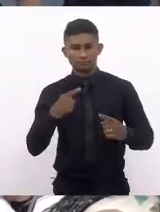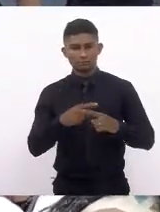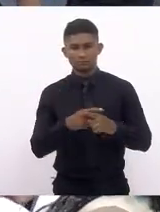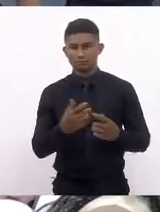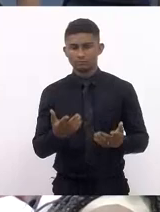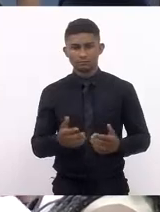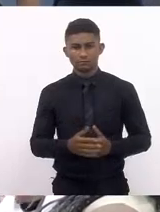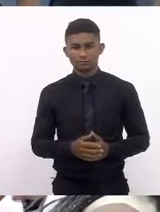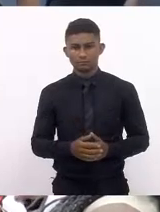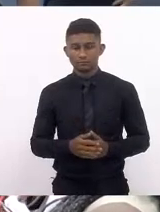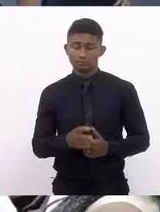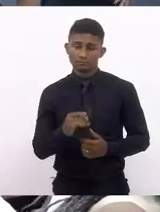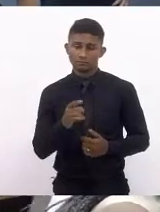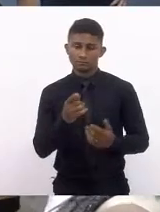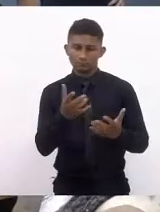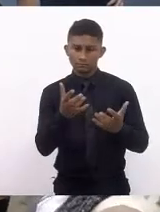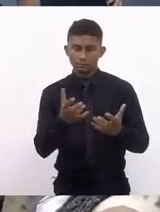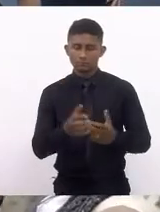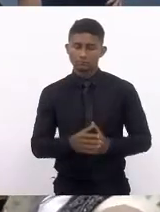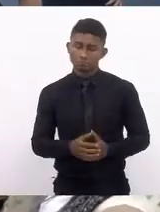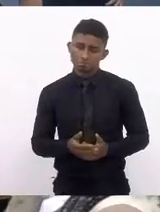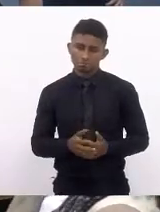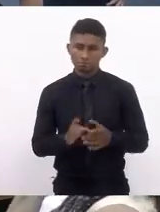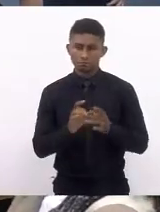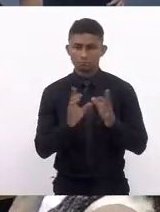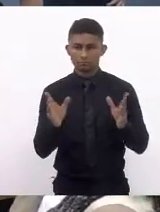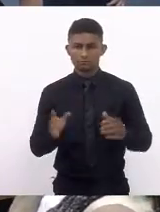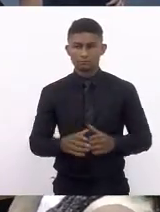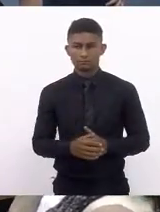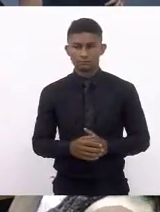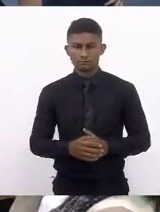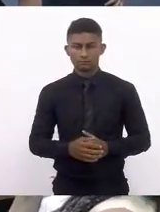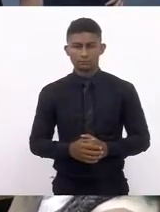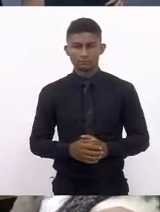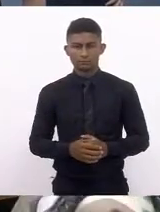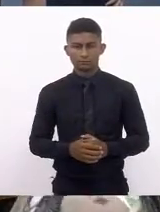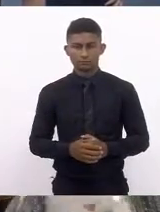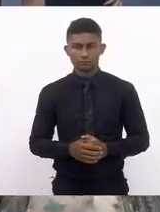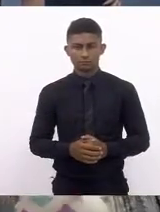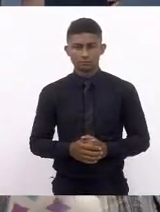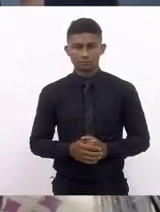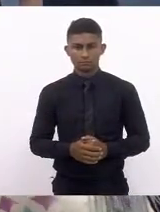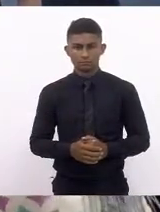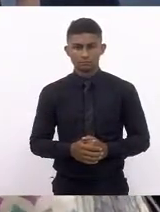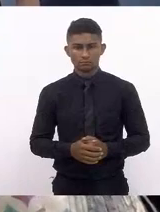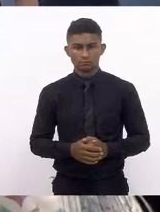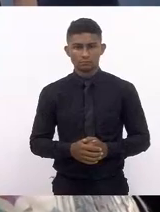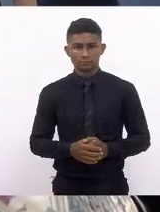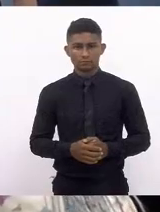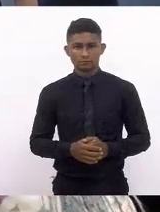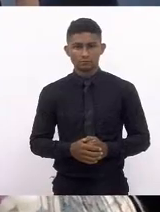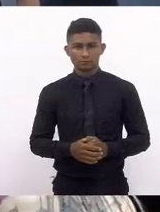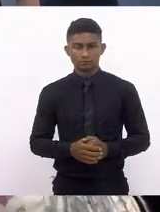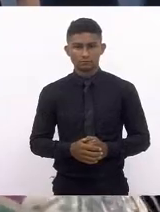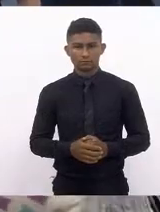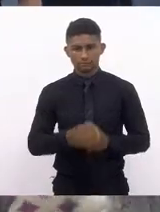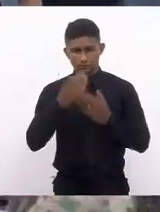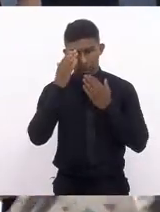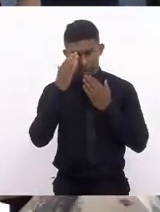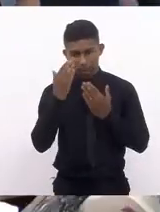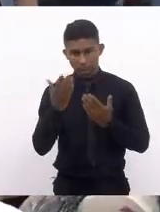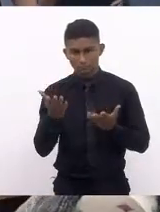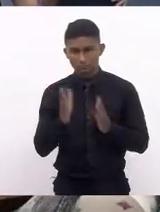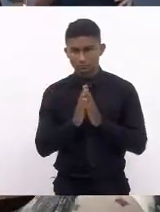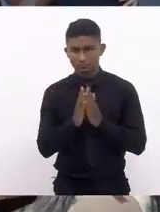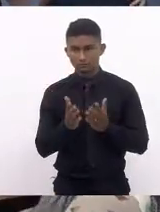mas fala eu gostaria se quiser não tem problema não então eu agradeço e por